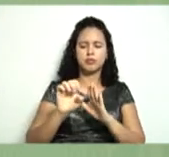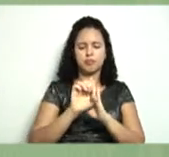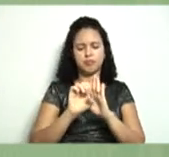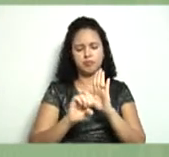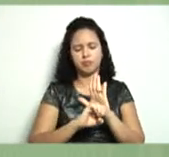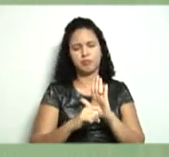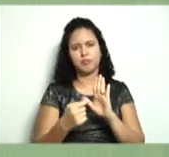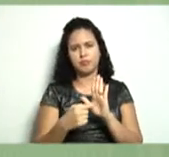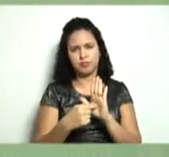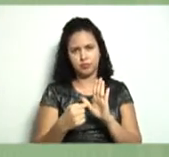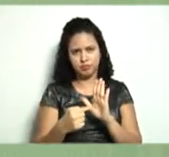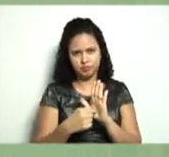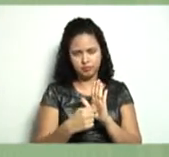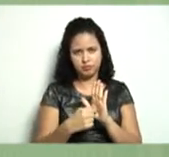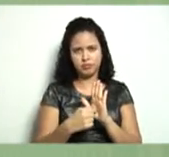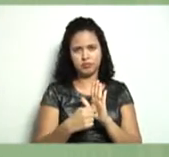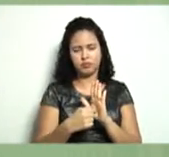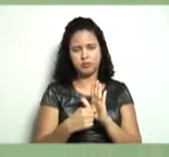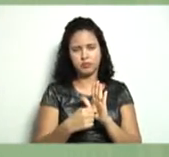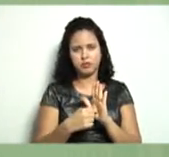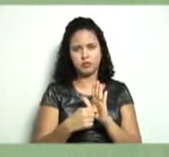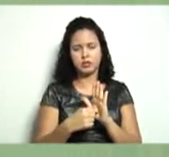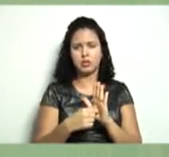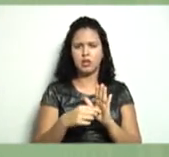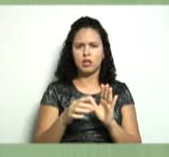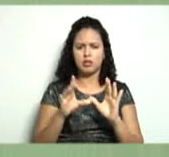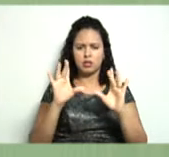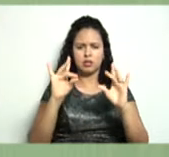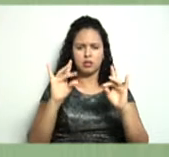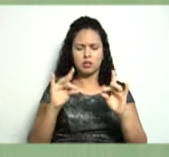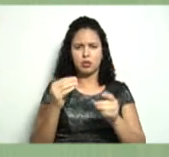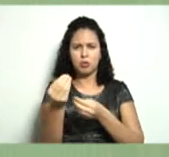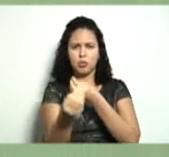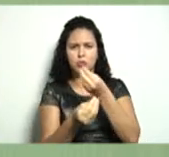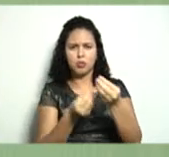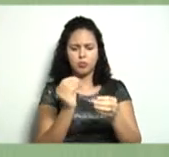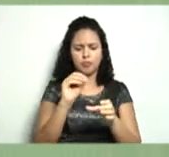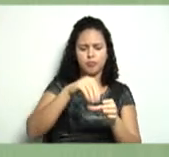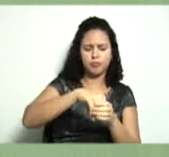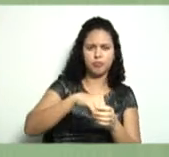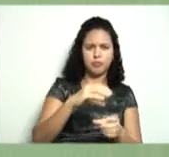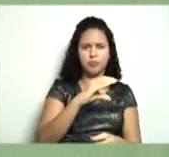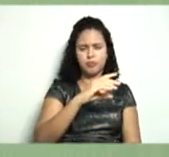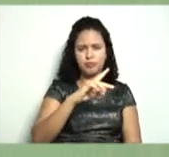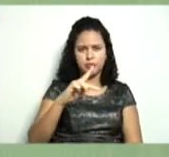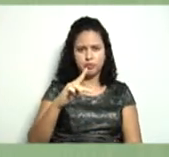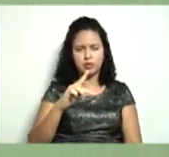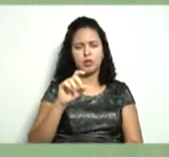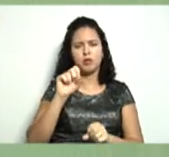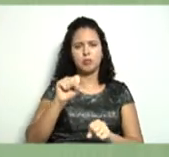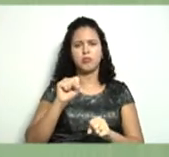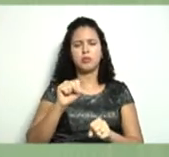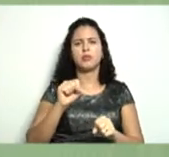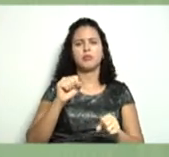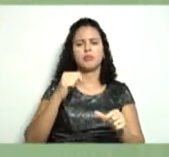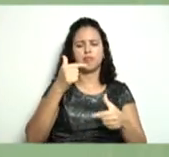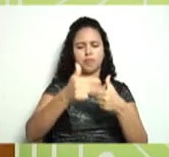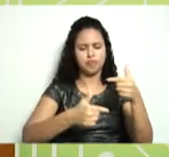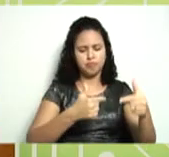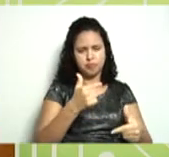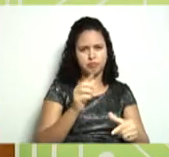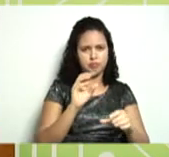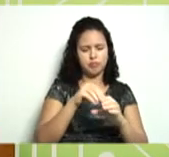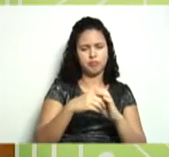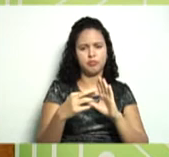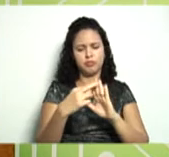Estatuto Social. Já os detalhes de funcionamento podem ser trabalhados nos regimentos. Professora, dê